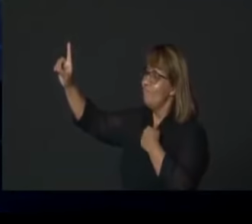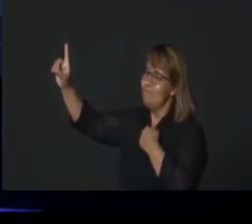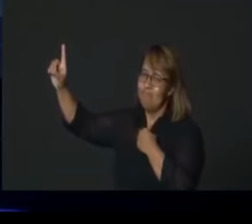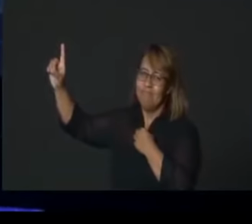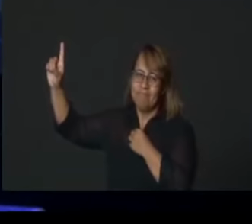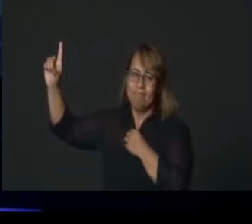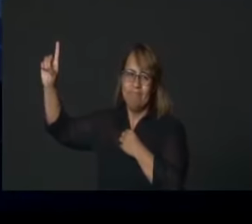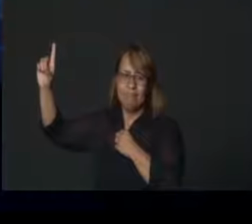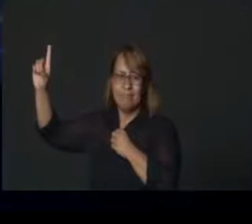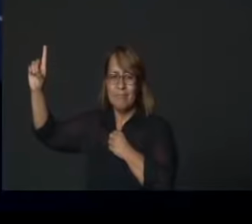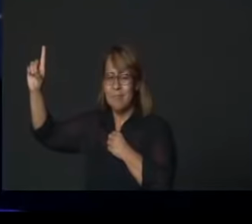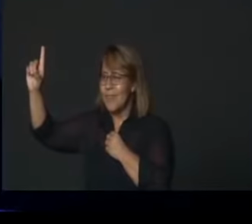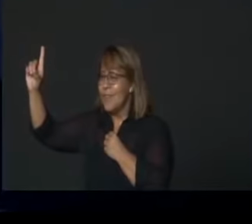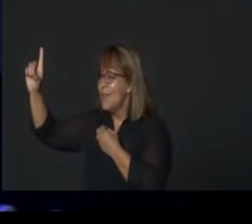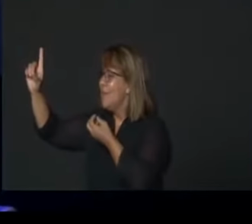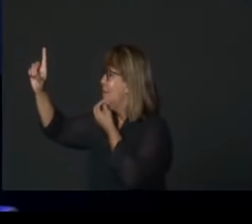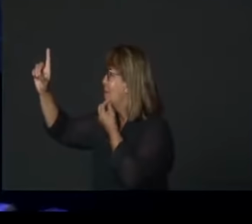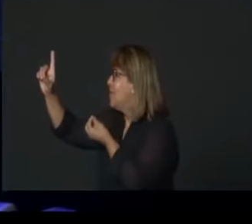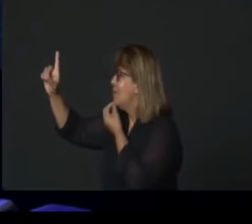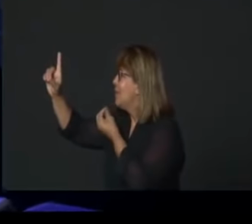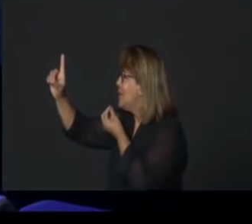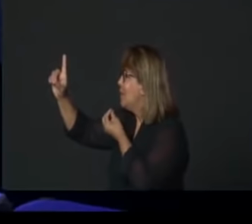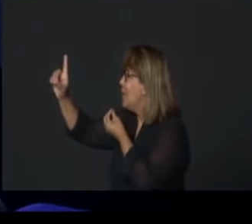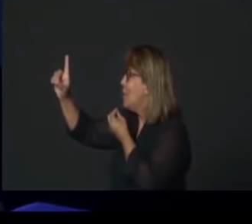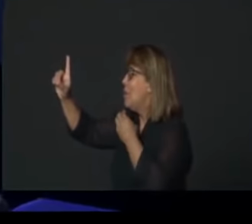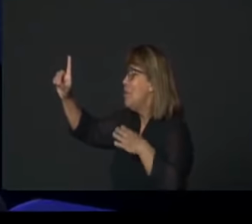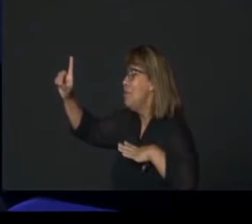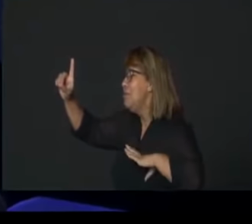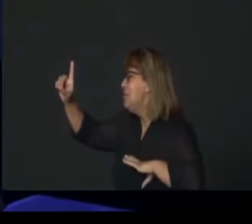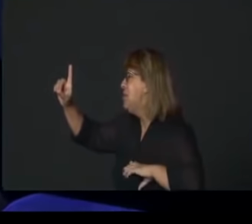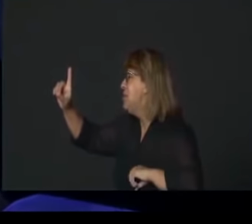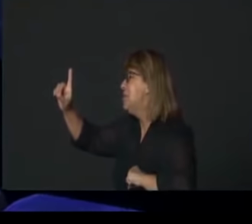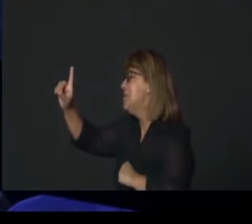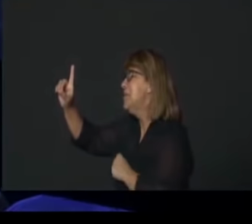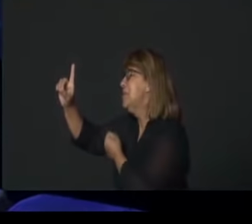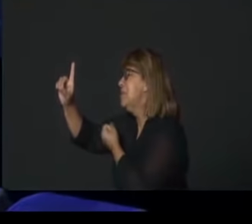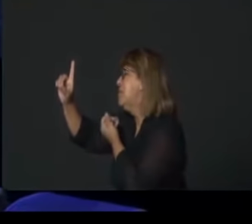e mesmo assim me